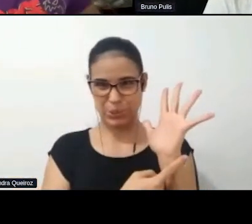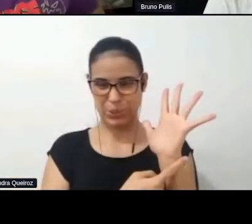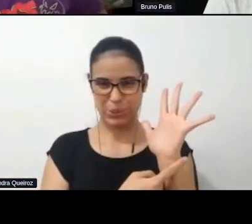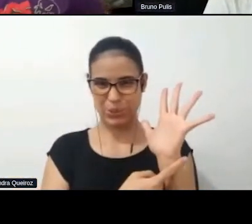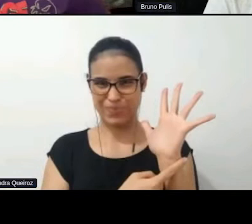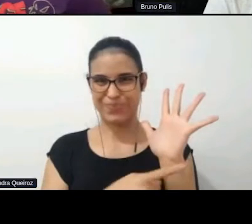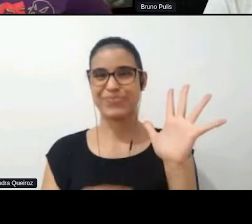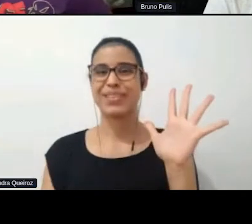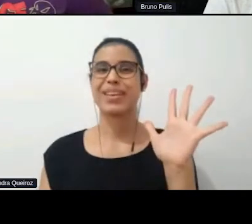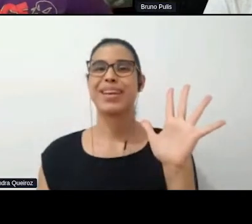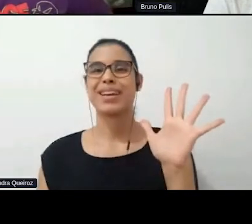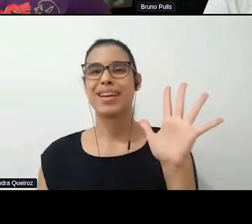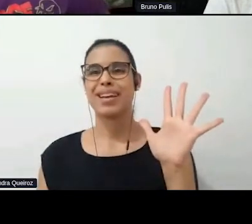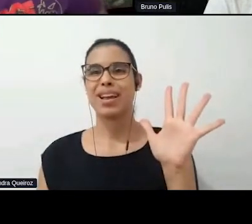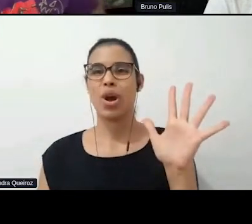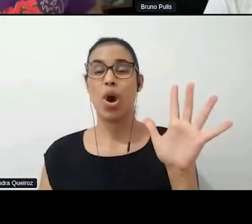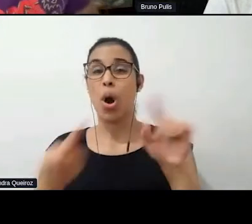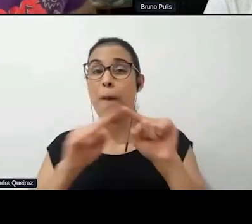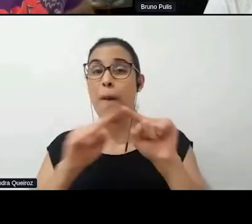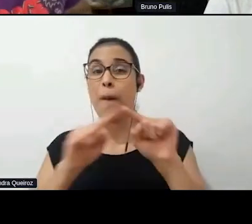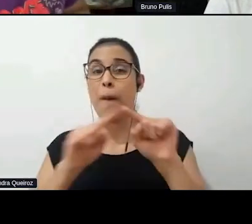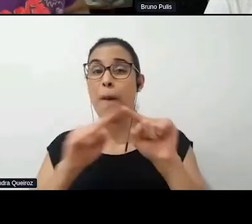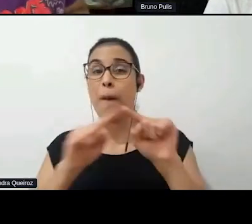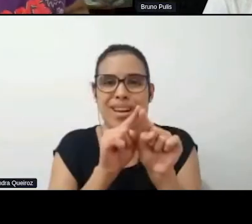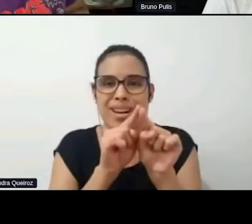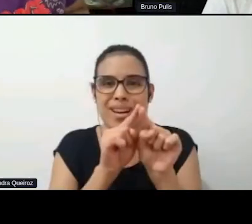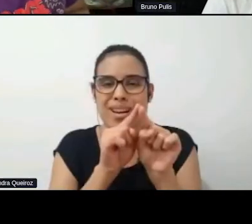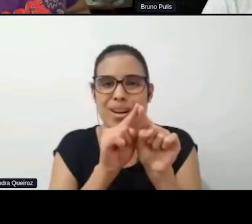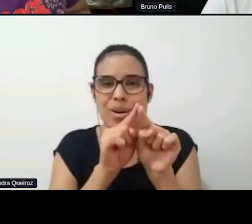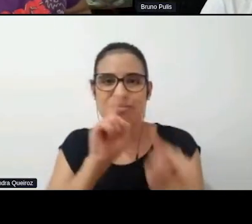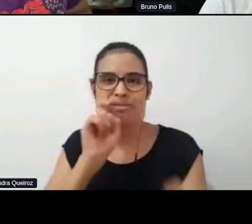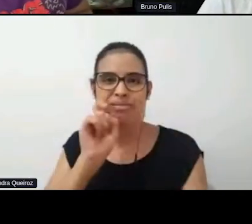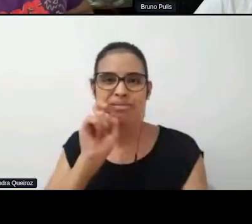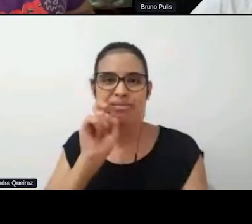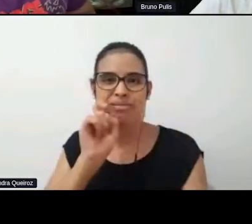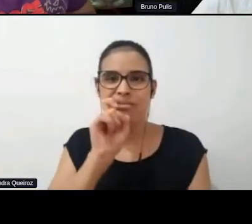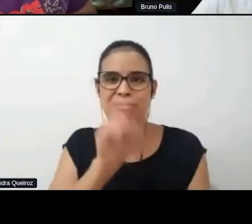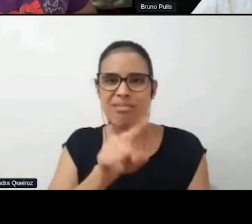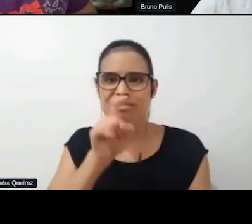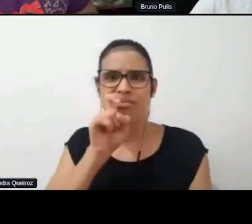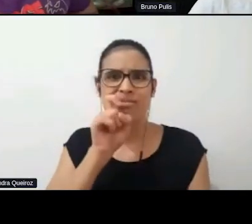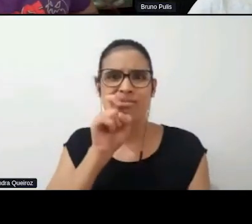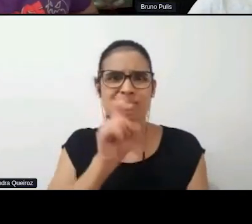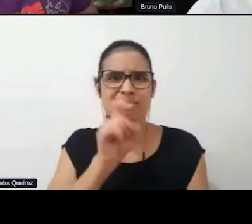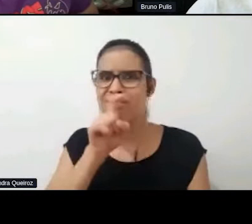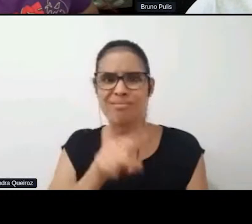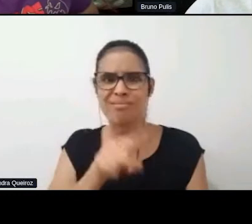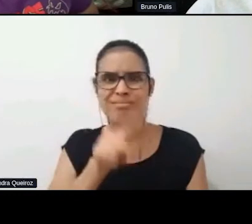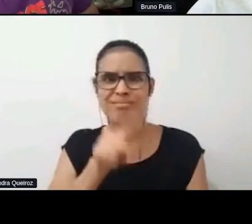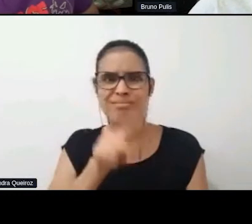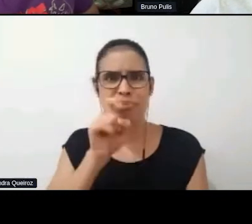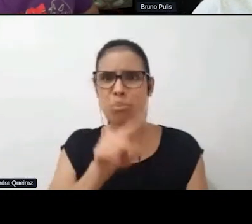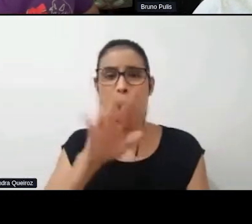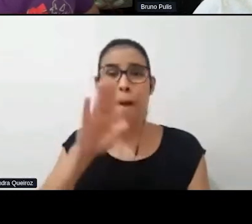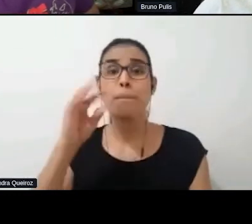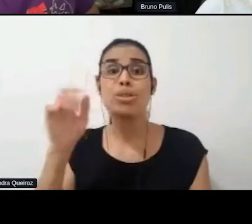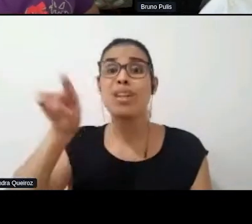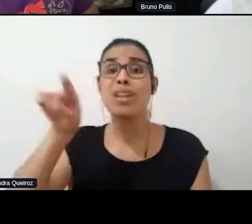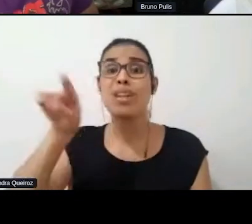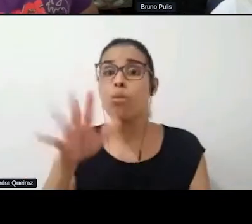assim, botões sem rótulos, que eu fico navegando por um aplicativo e só me fala botão, botão, botão, botão,